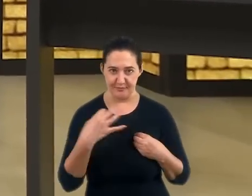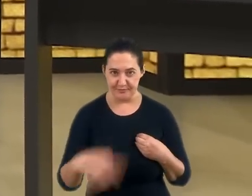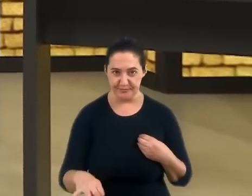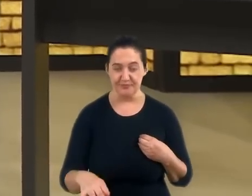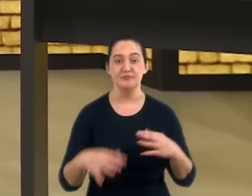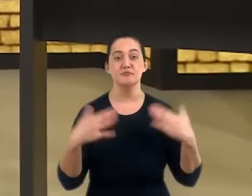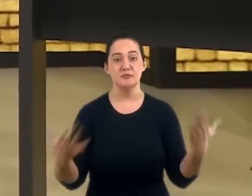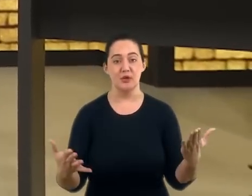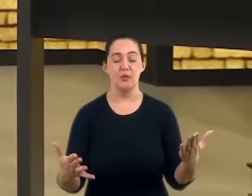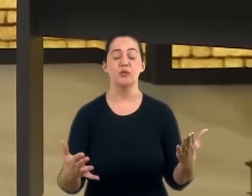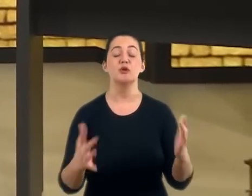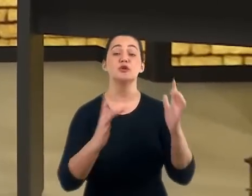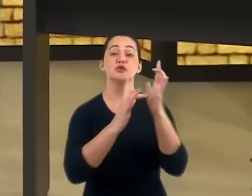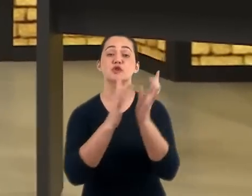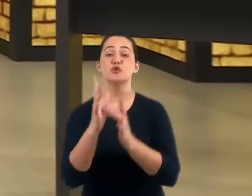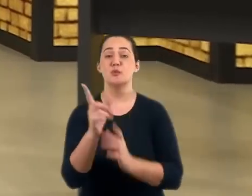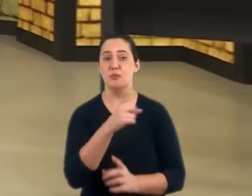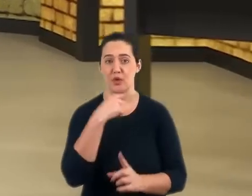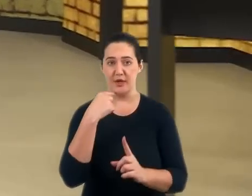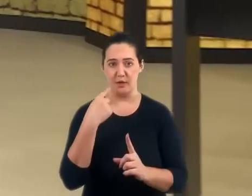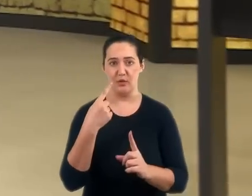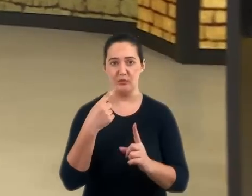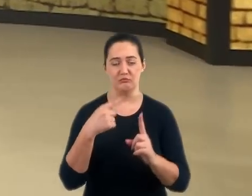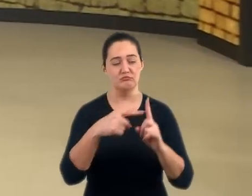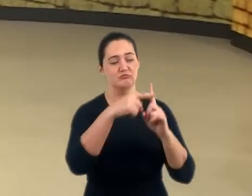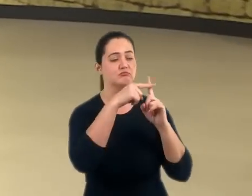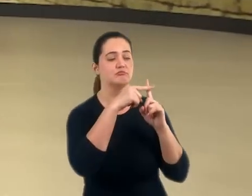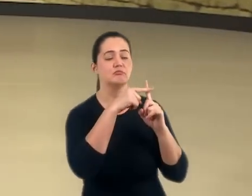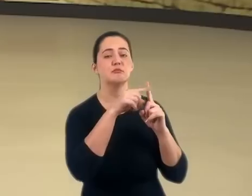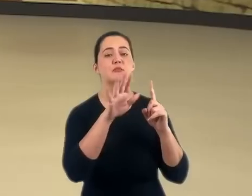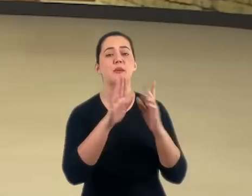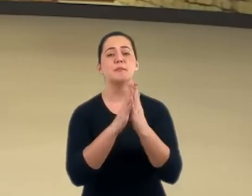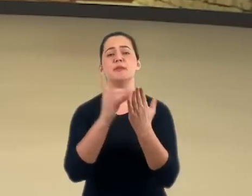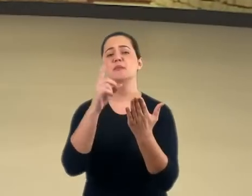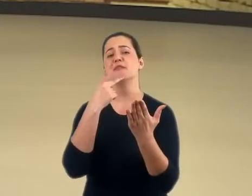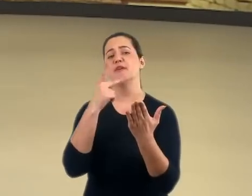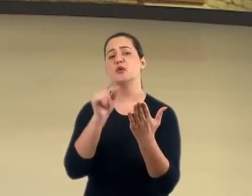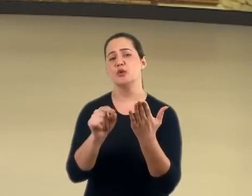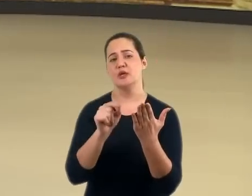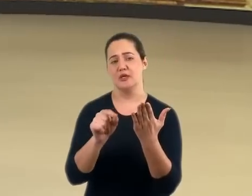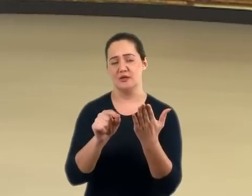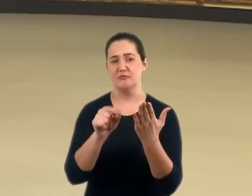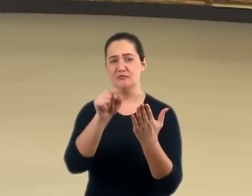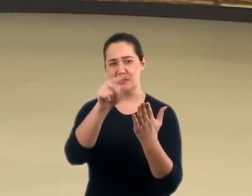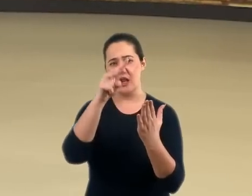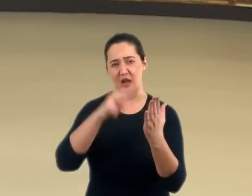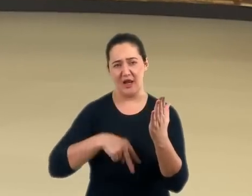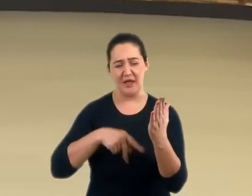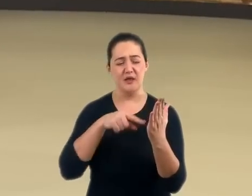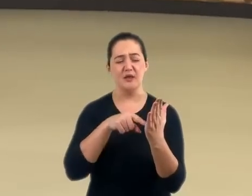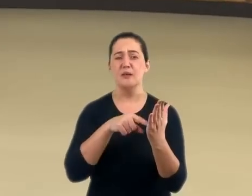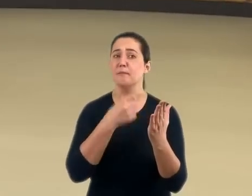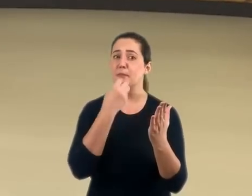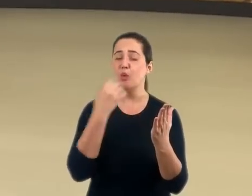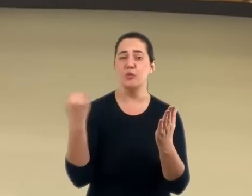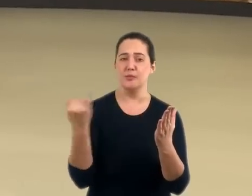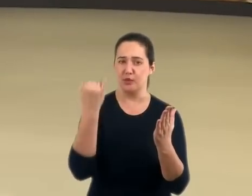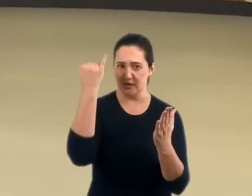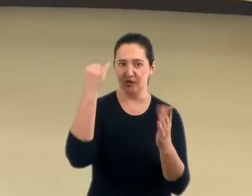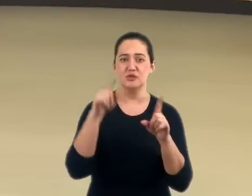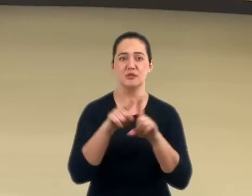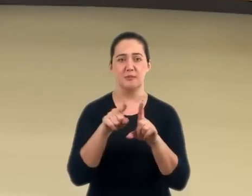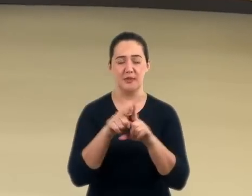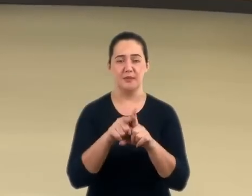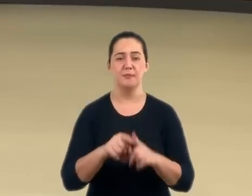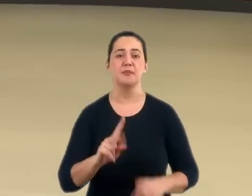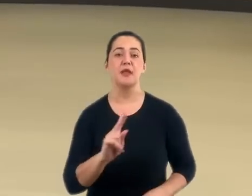Calvário, a Bíblia diz o seguinte a seu respeito. Eu vou ler aqui na Palavra de Deus e você vai acompanhar na sua casa porque é uma mensagem muito importante. Eu